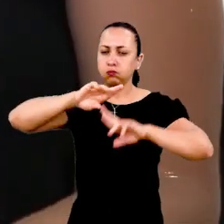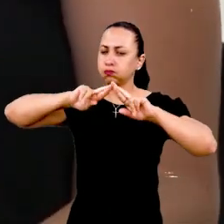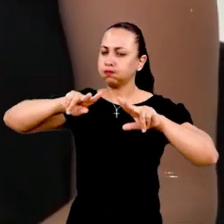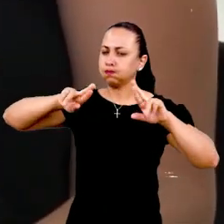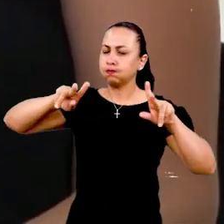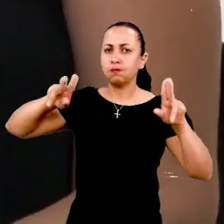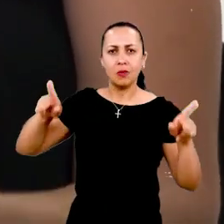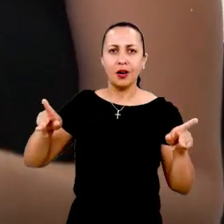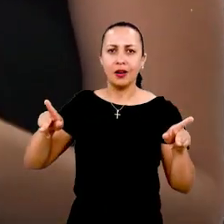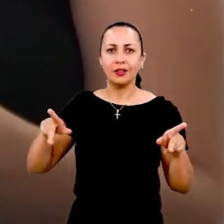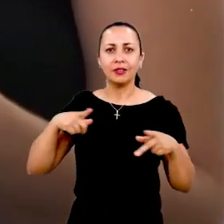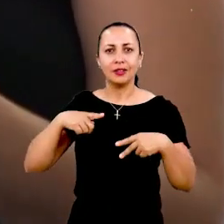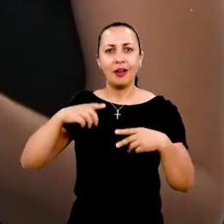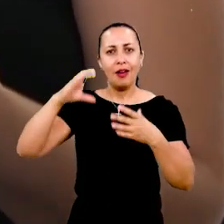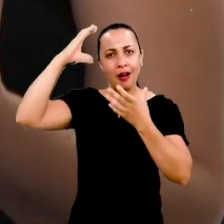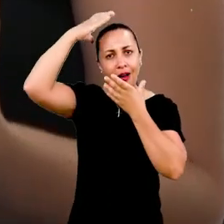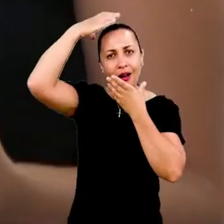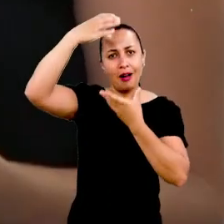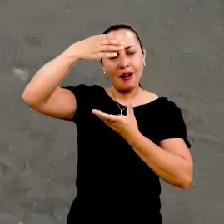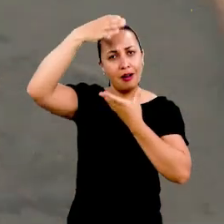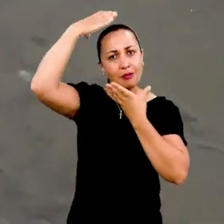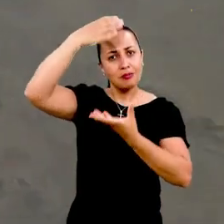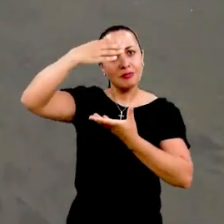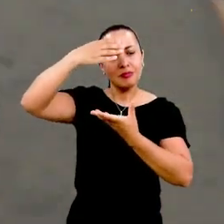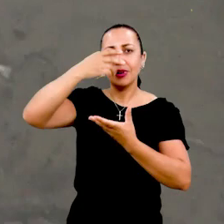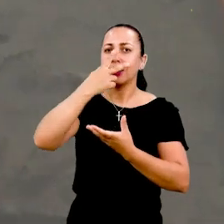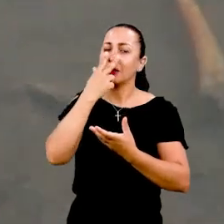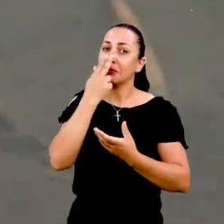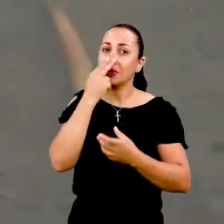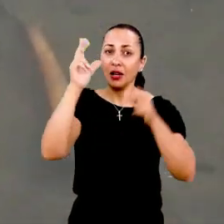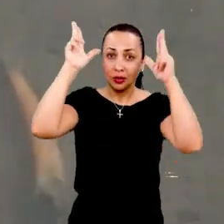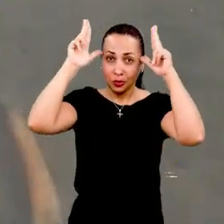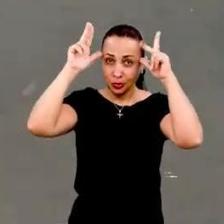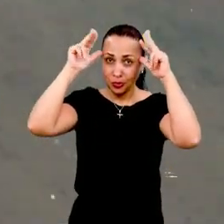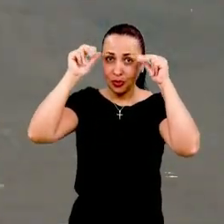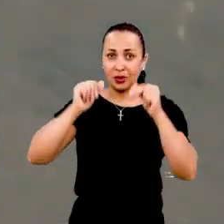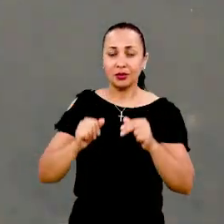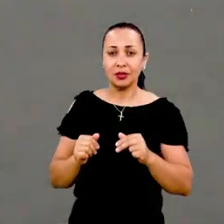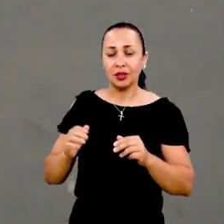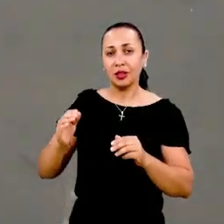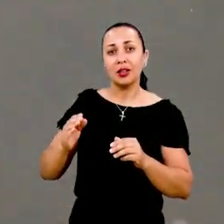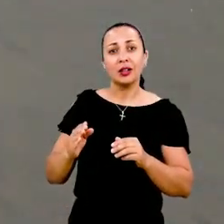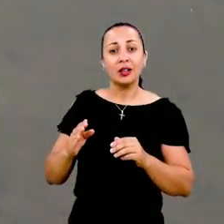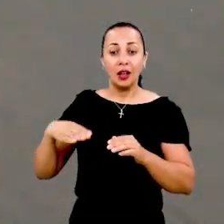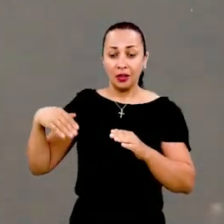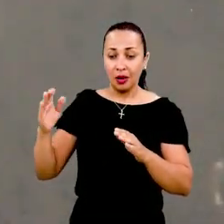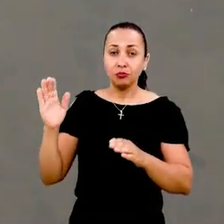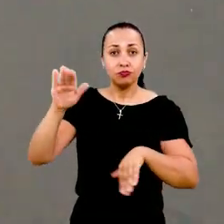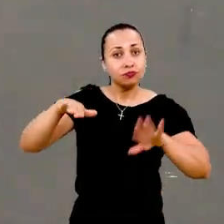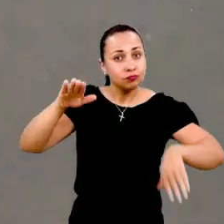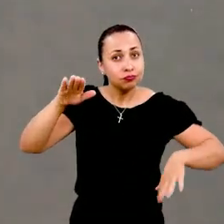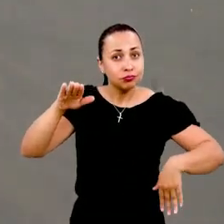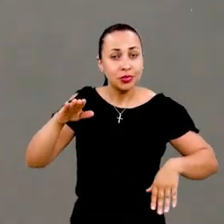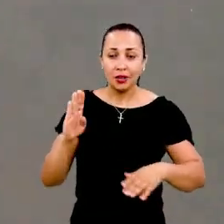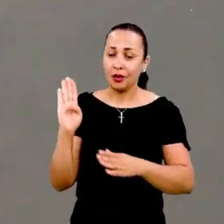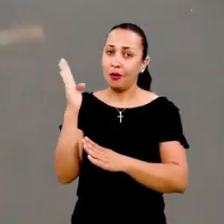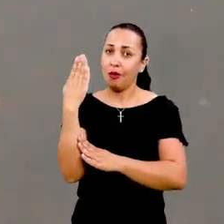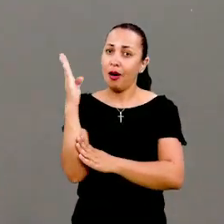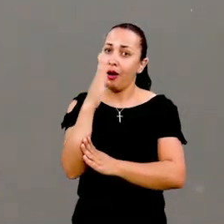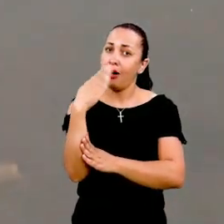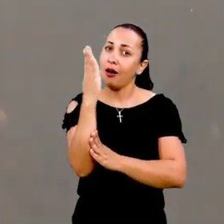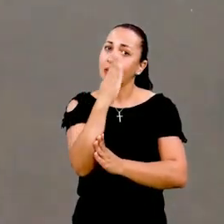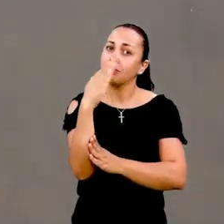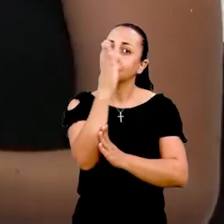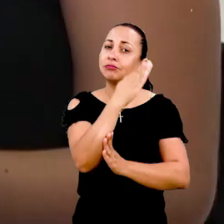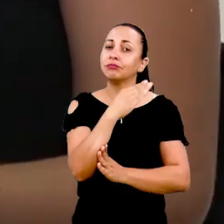muito diferente. Eles têm a cabeça que parece com a cabeça de um cavalo. Eles nadam em pé, na posição